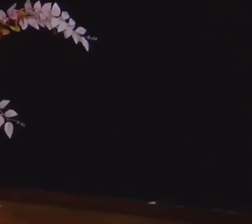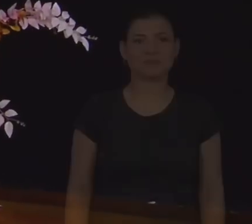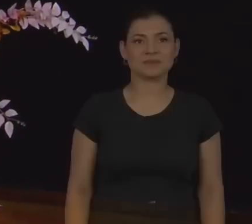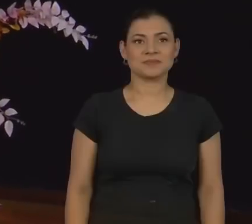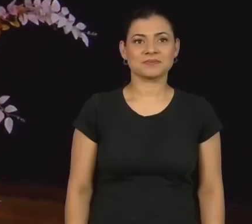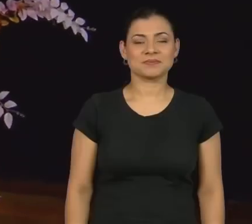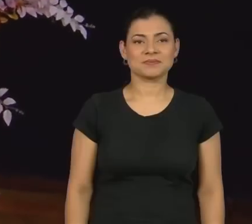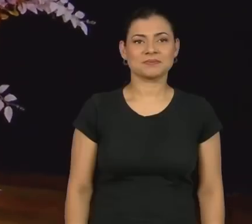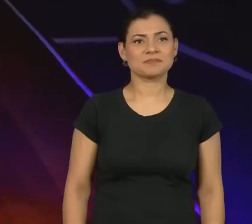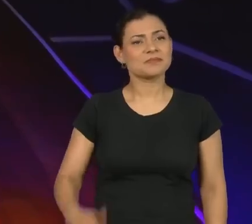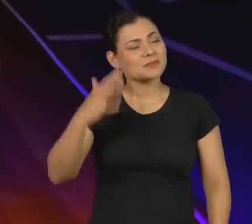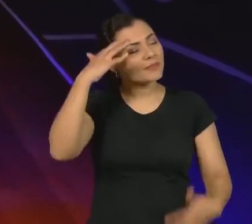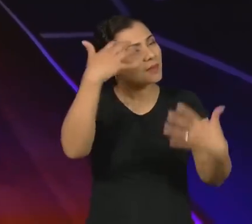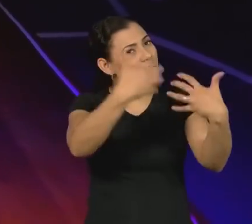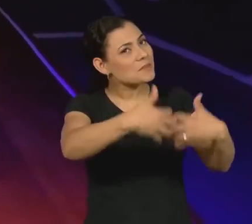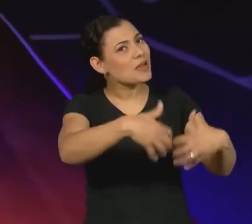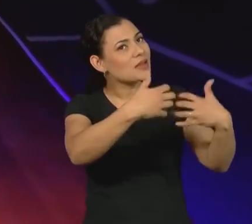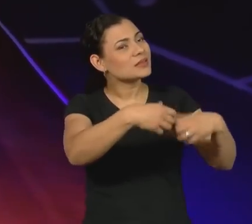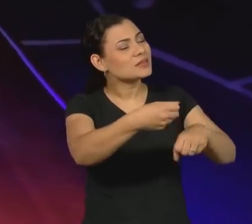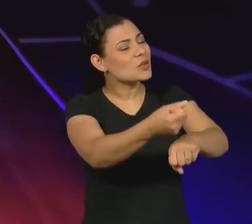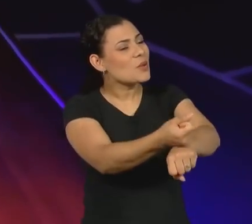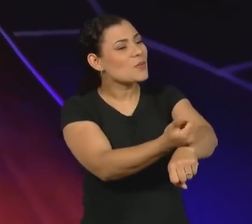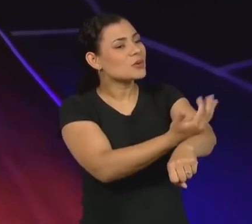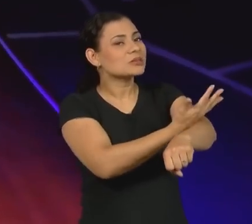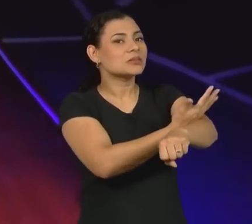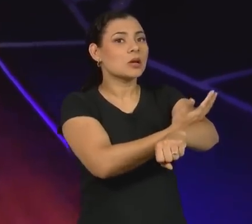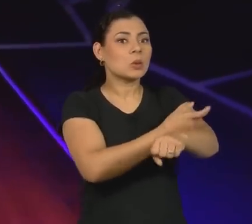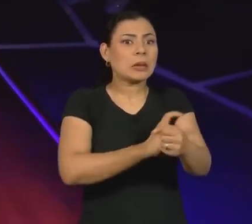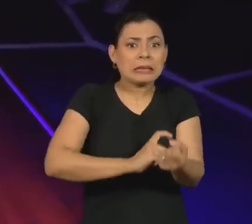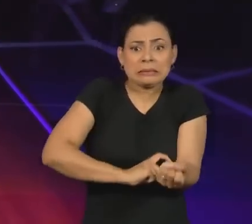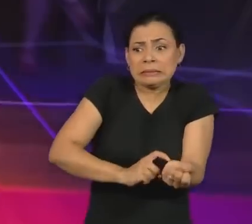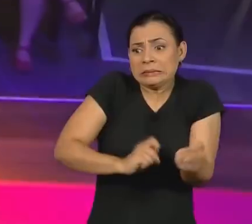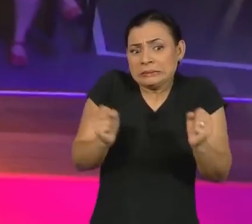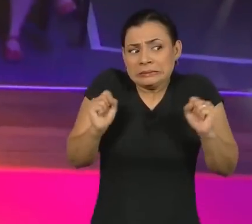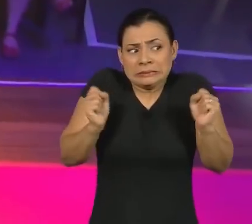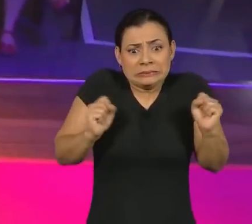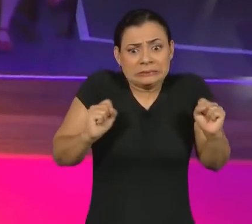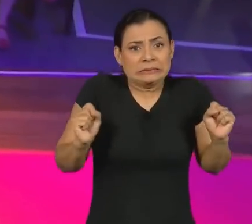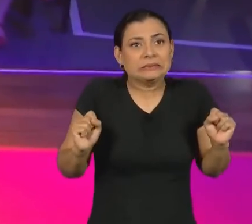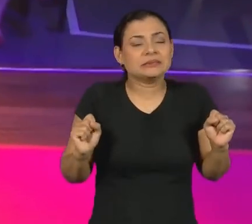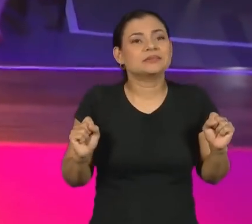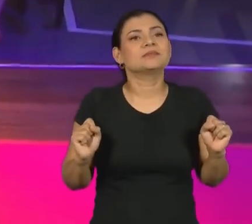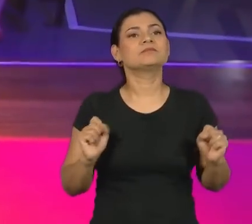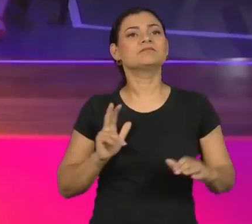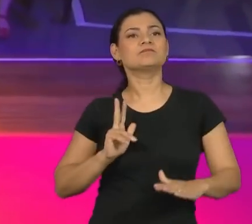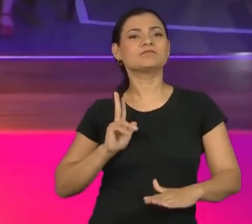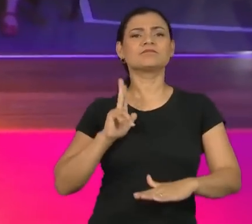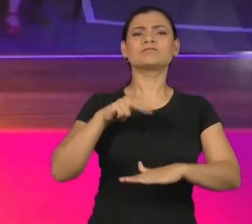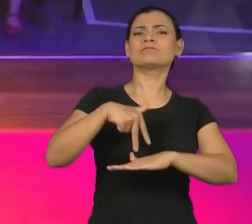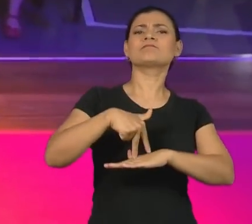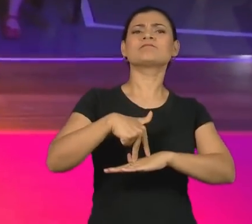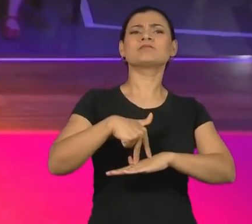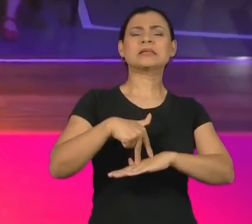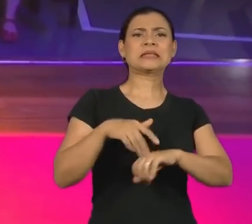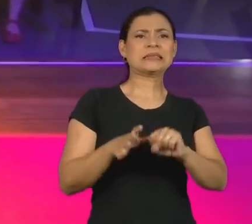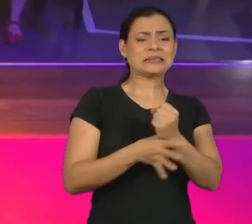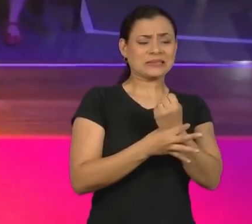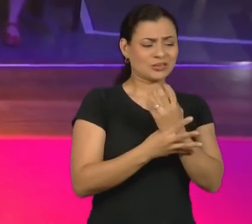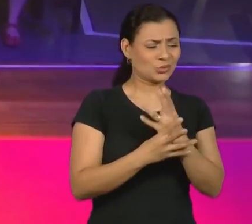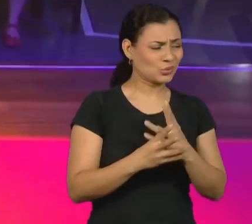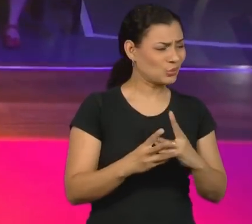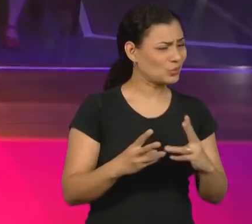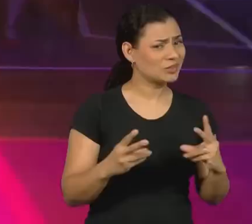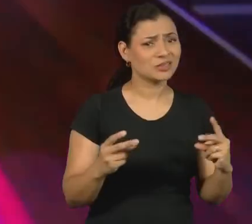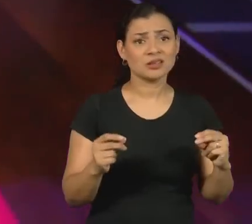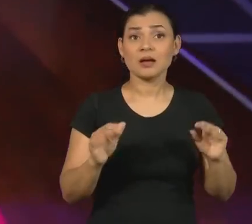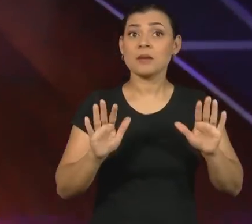Pense num combo de emoção, de nervosismo, de afirmação, de insegurança,